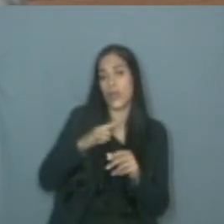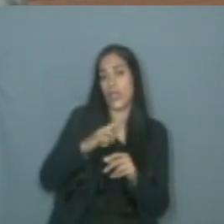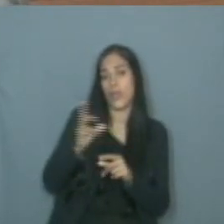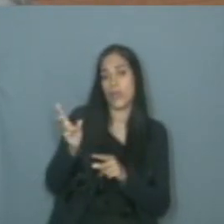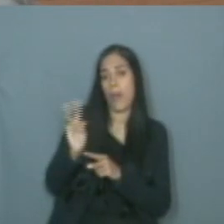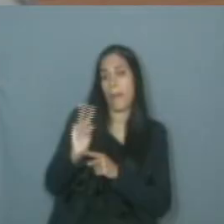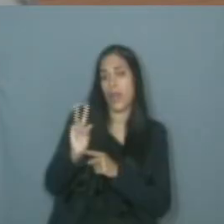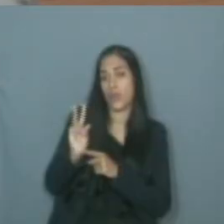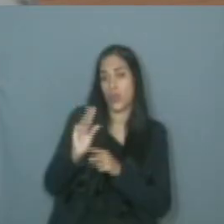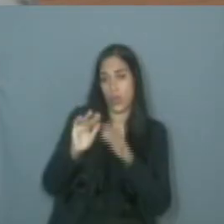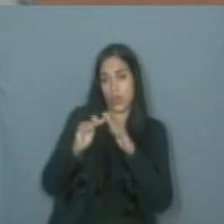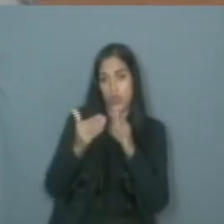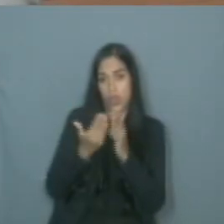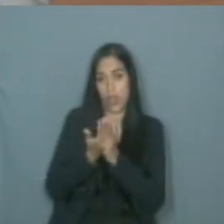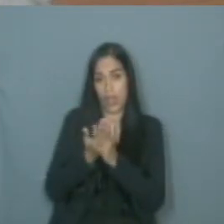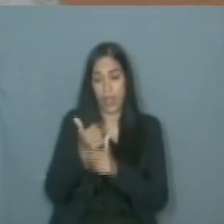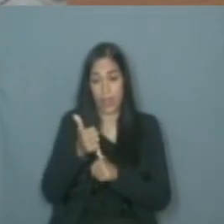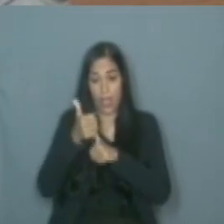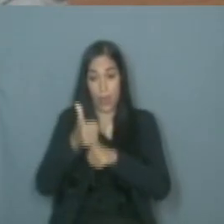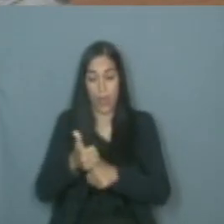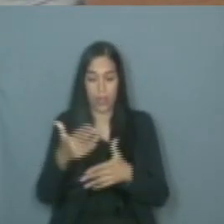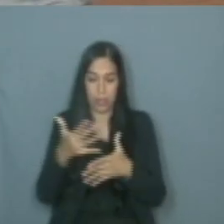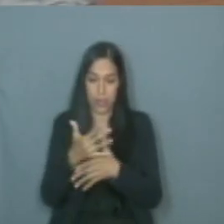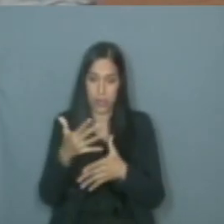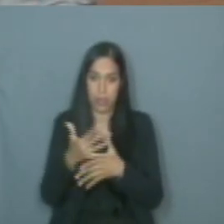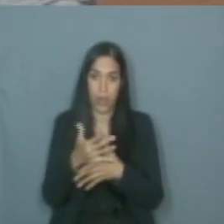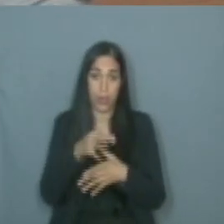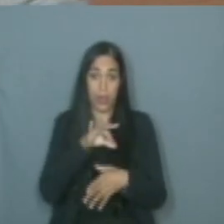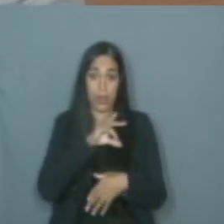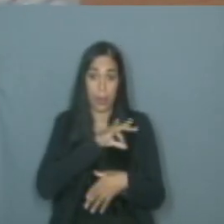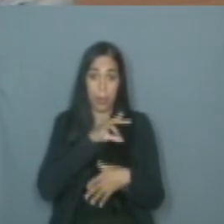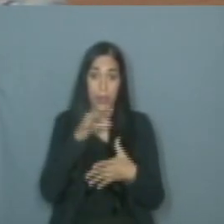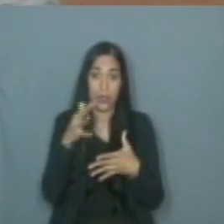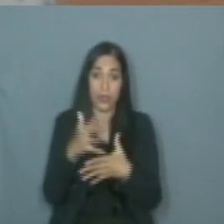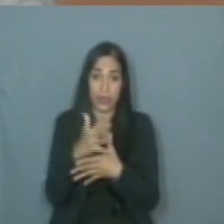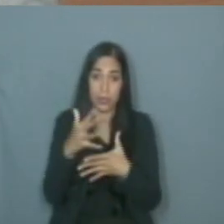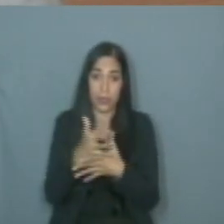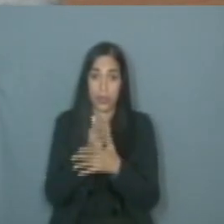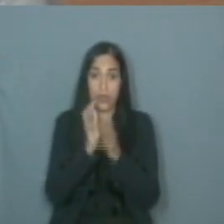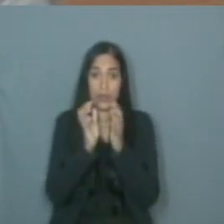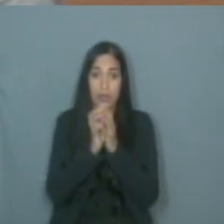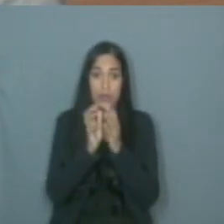Recife? Quer dizer, perdão, da Polícia Municipal do Recife.